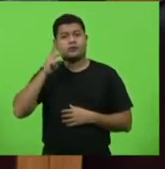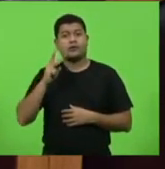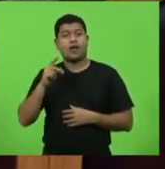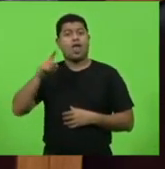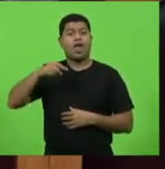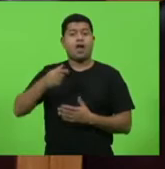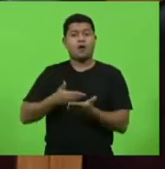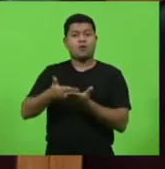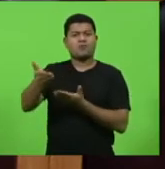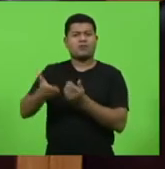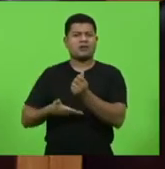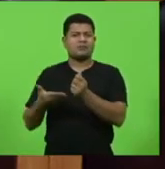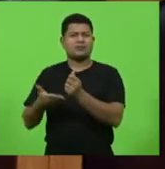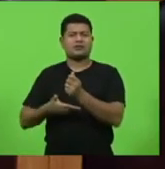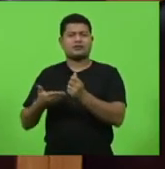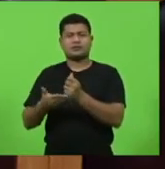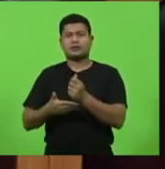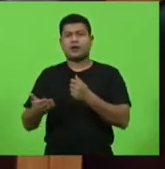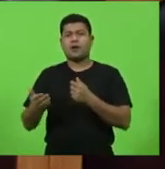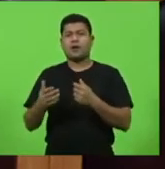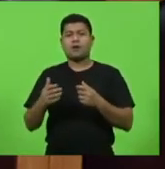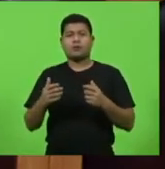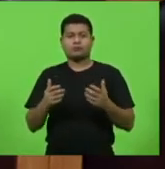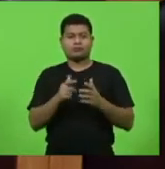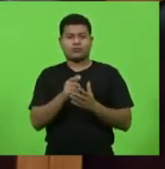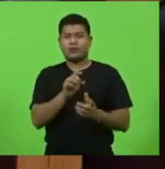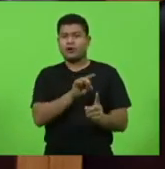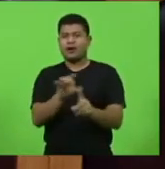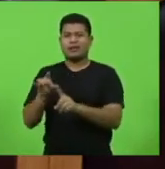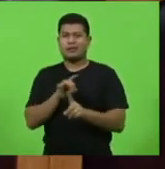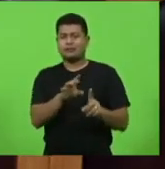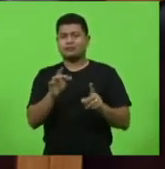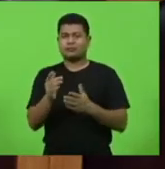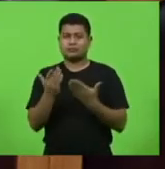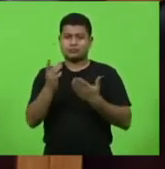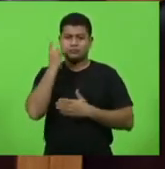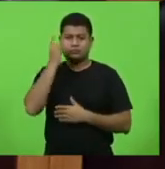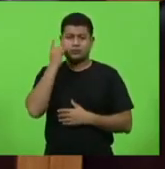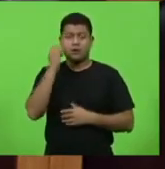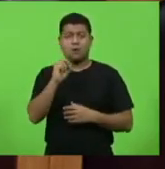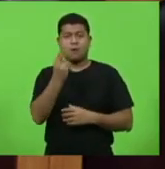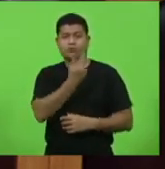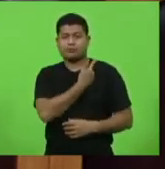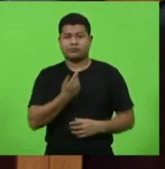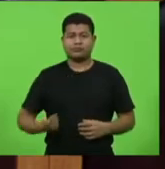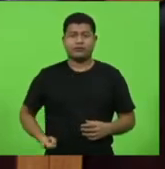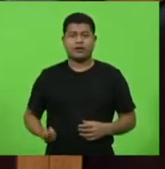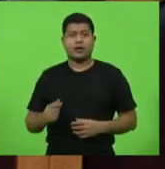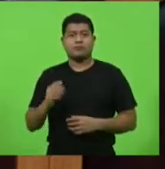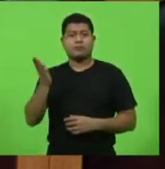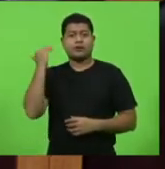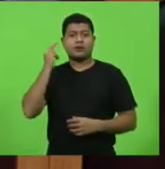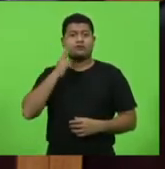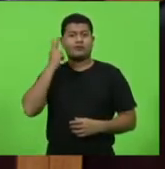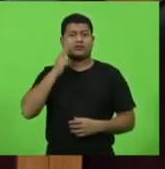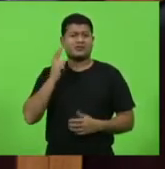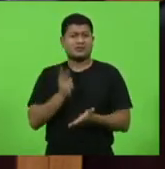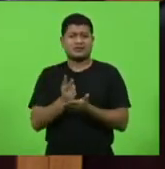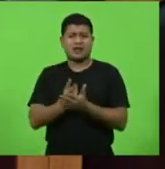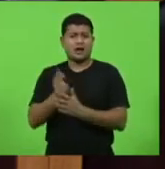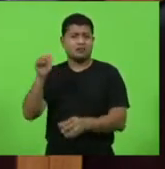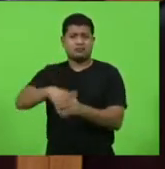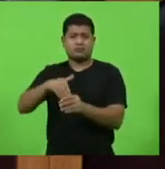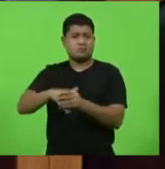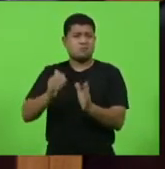o alicerce de qualquer deputado, de qualquer governo. Ele foi o vereador sempre mais votado e modelo.